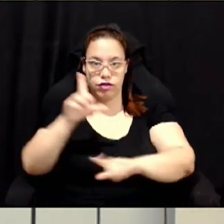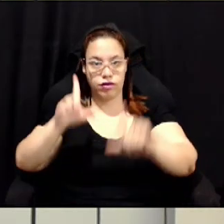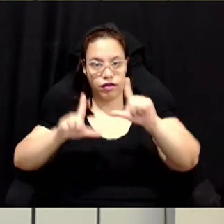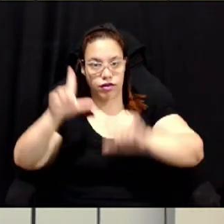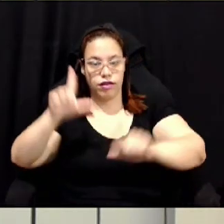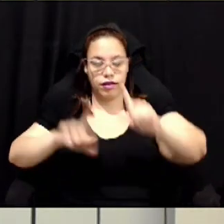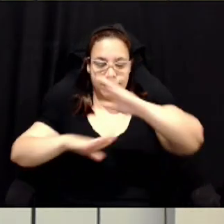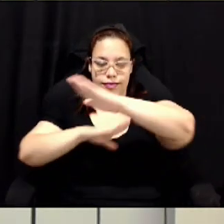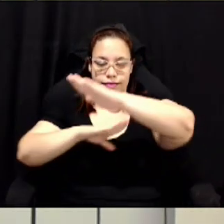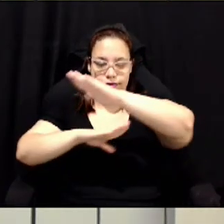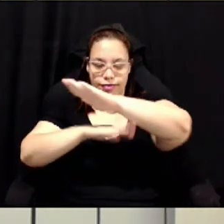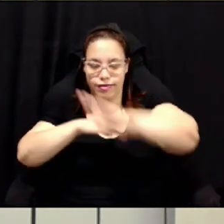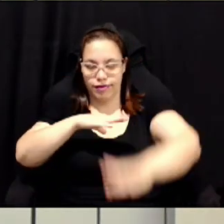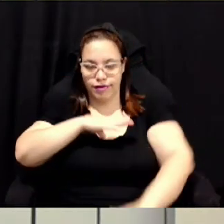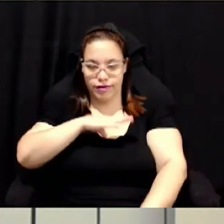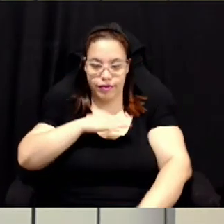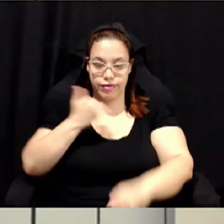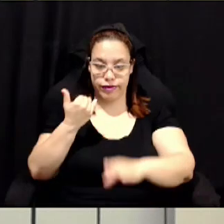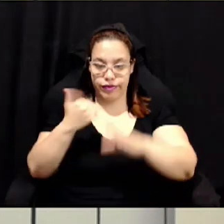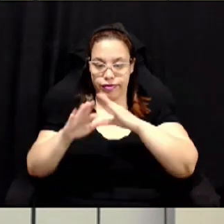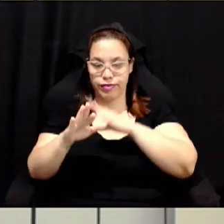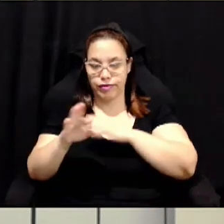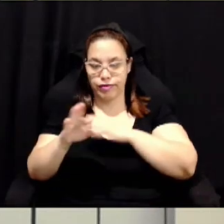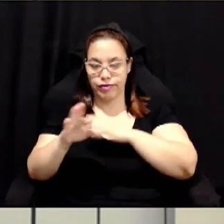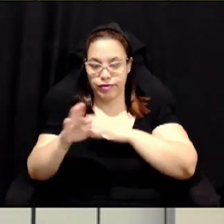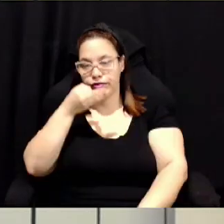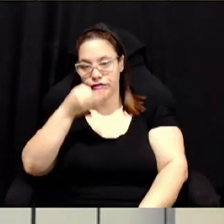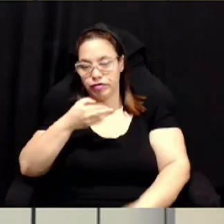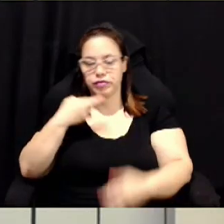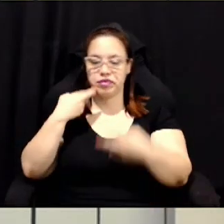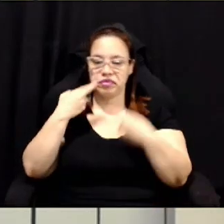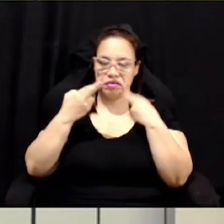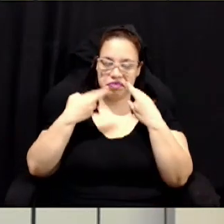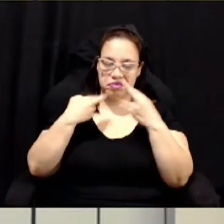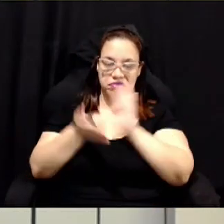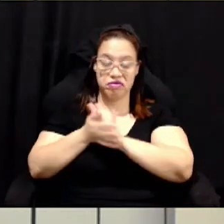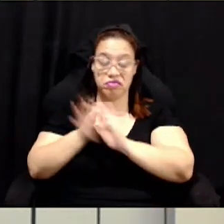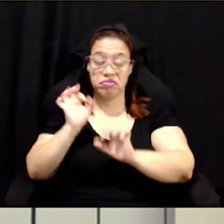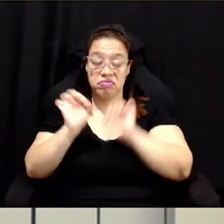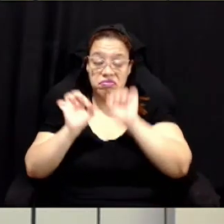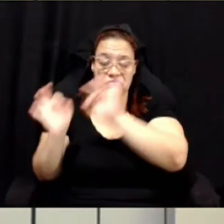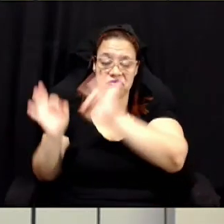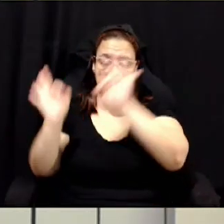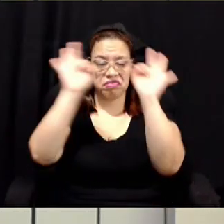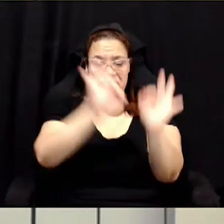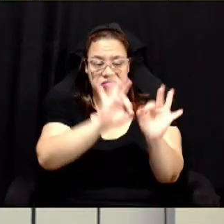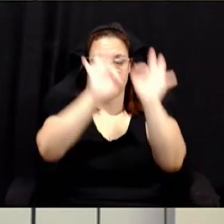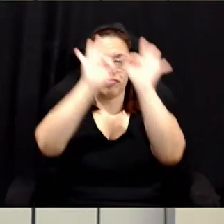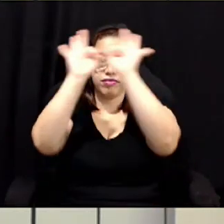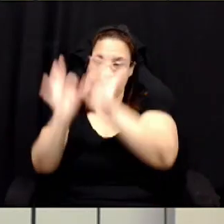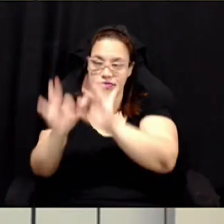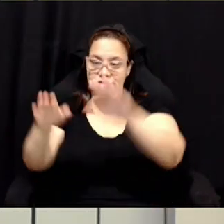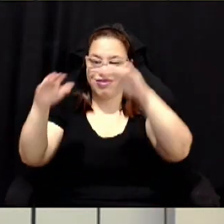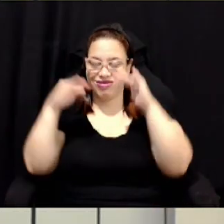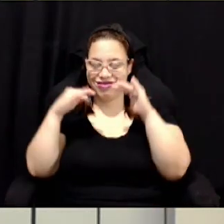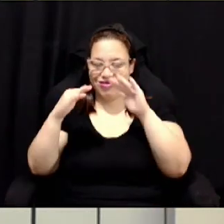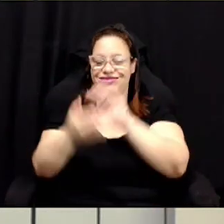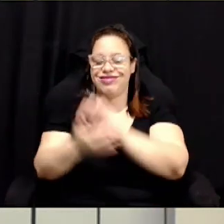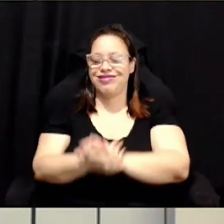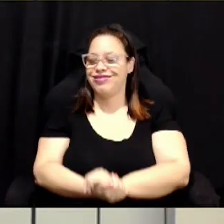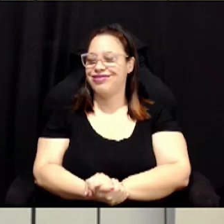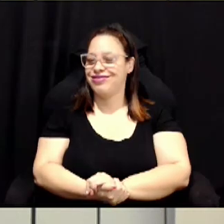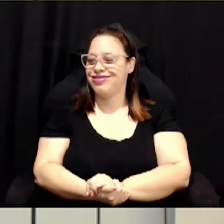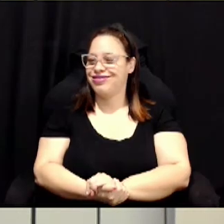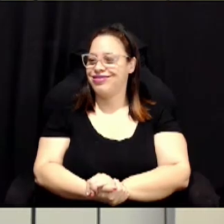TV Câmara Campinas. Você aperta e pode enviar o seu elogio, uma crítica construtiva ou o que você quer assistir aqui no nosso